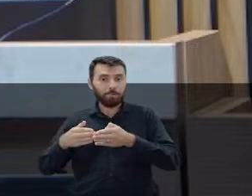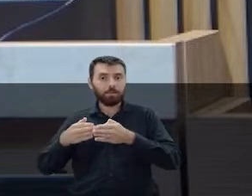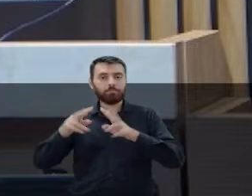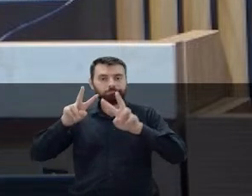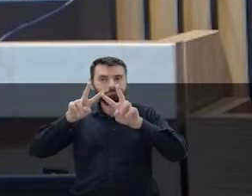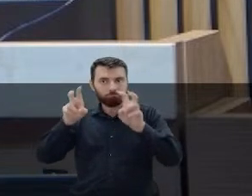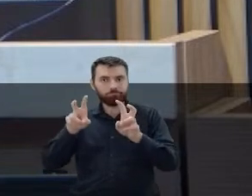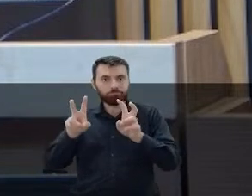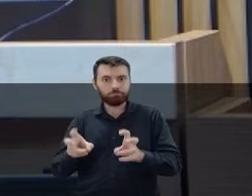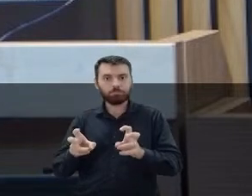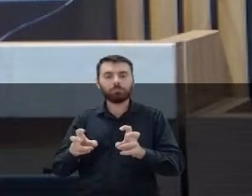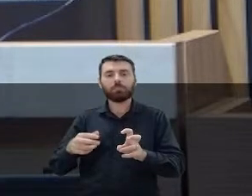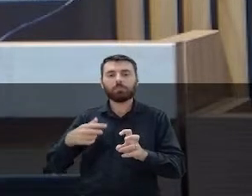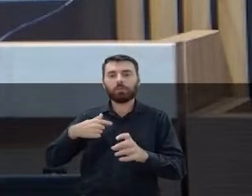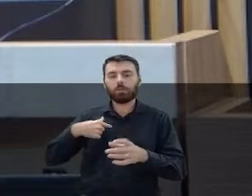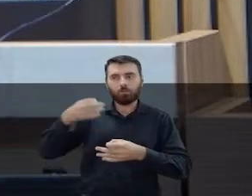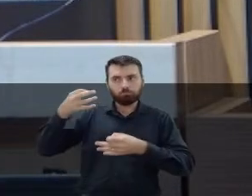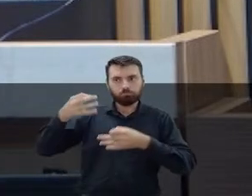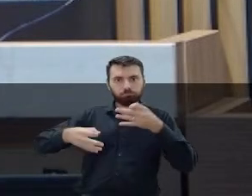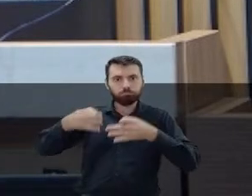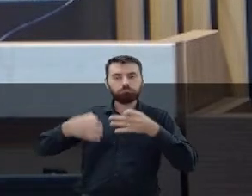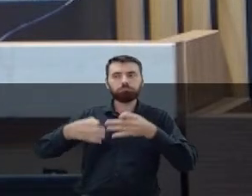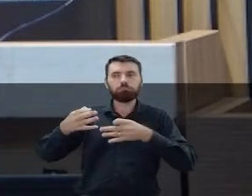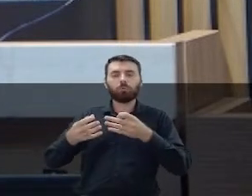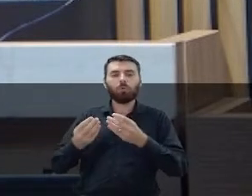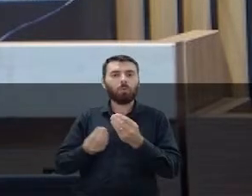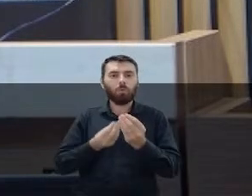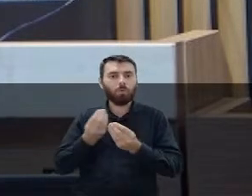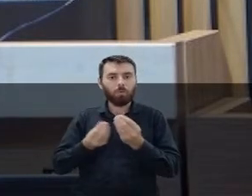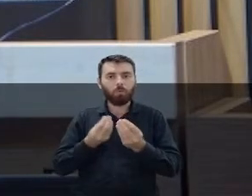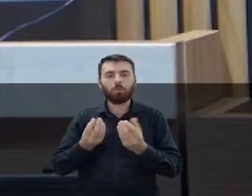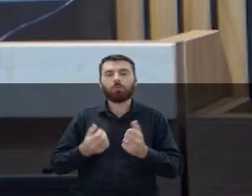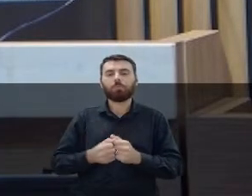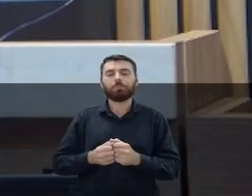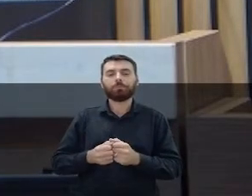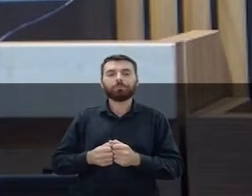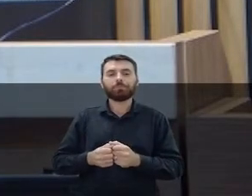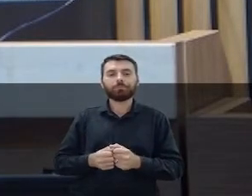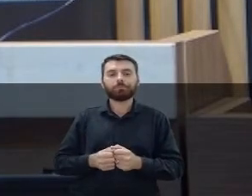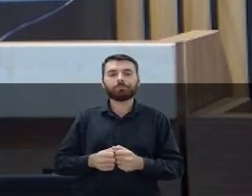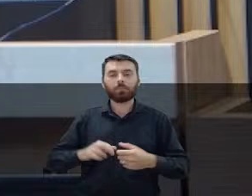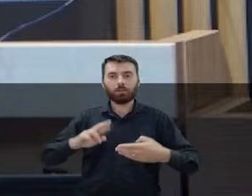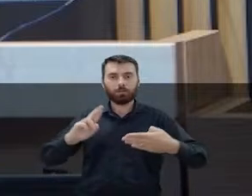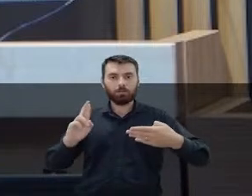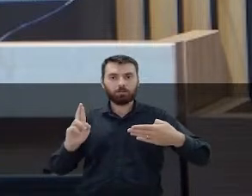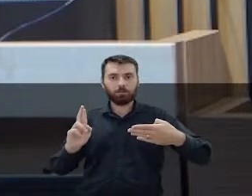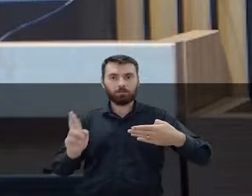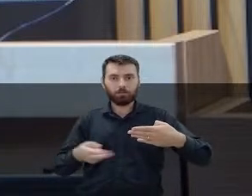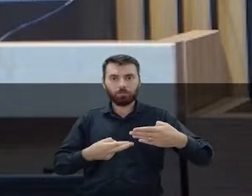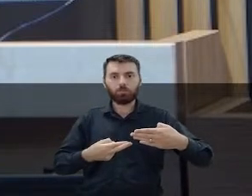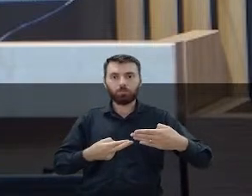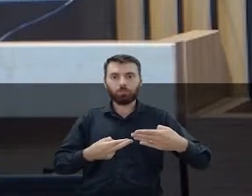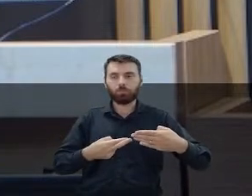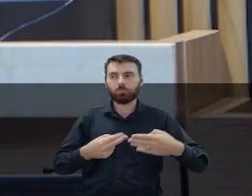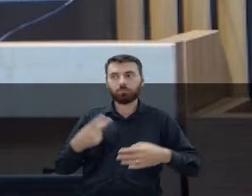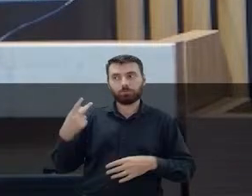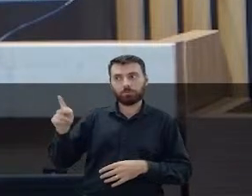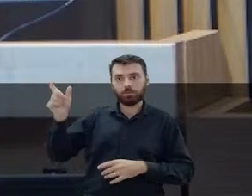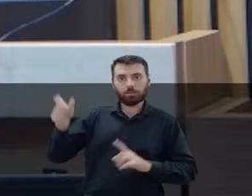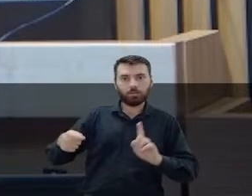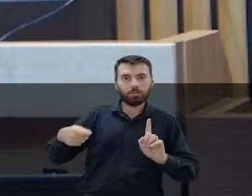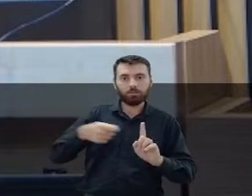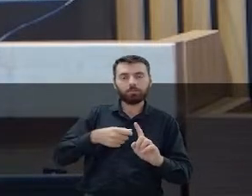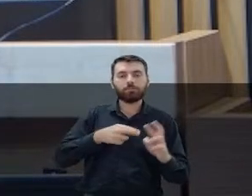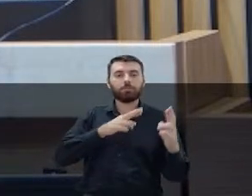julgo de acordo com a ordem de prejudicialidade das matérias, recurso adesivo da reclamada, responsabilidade civil